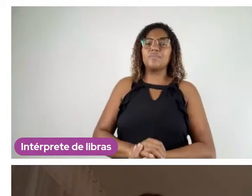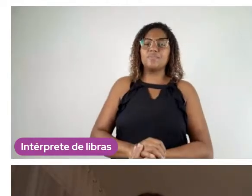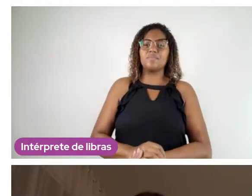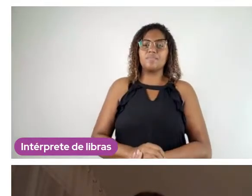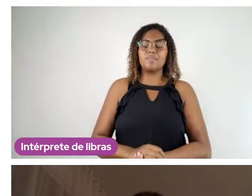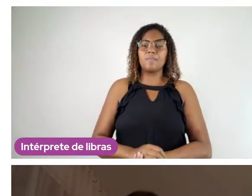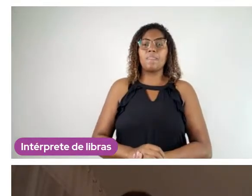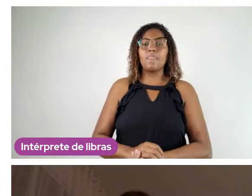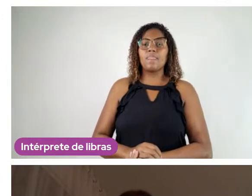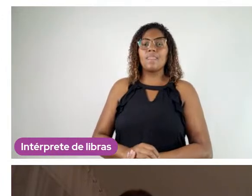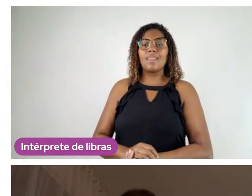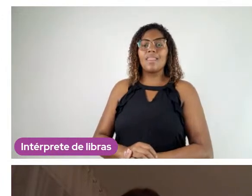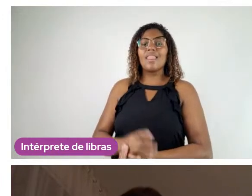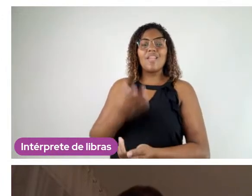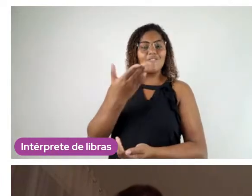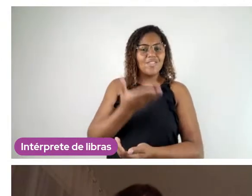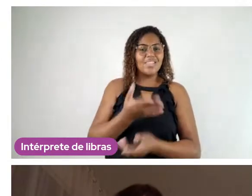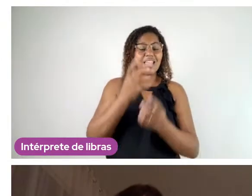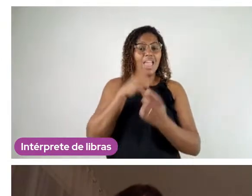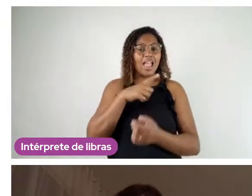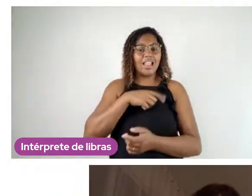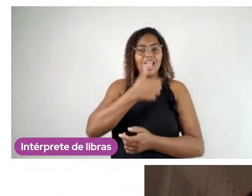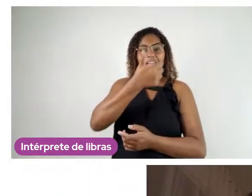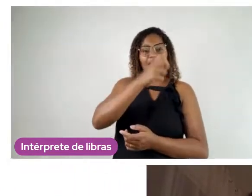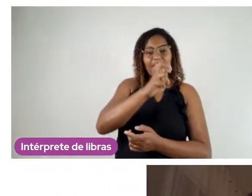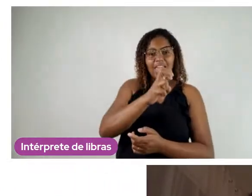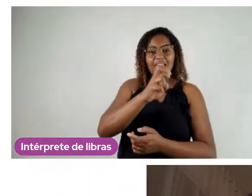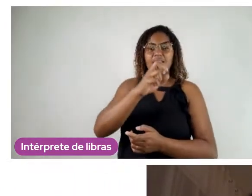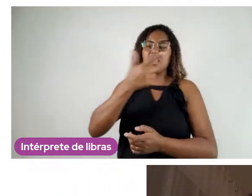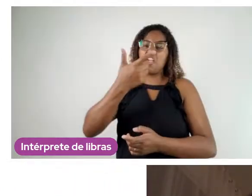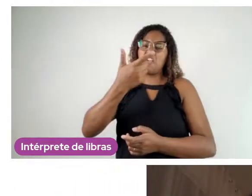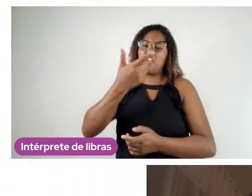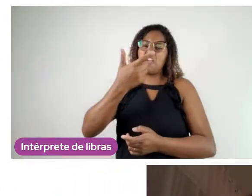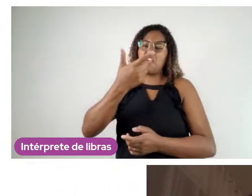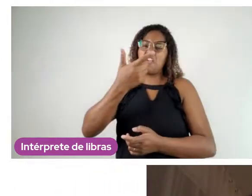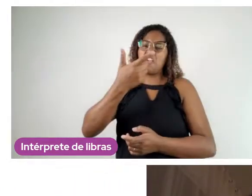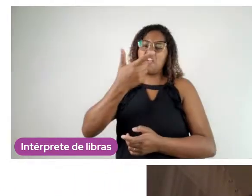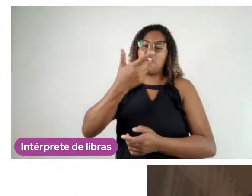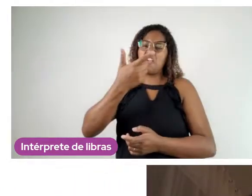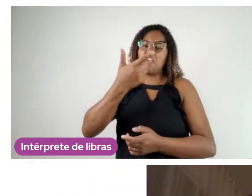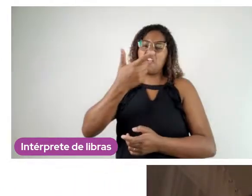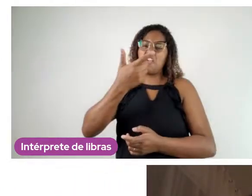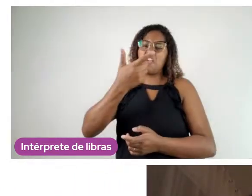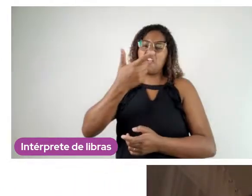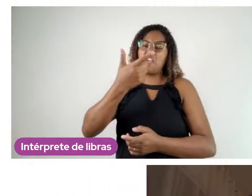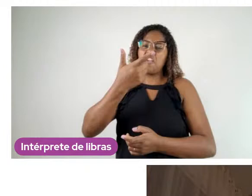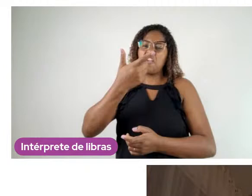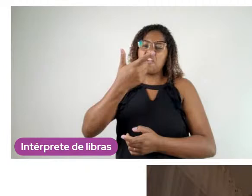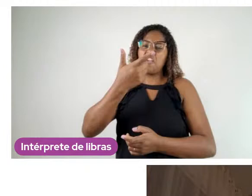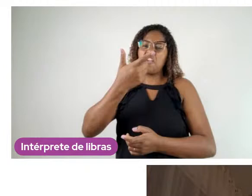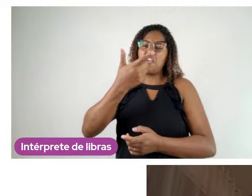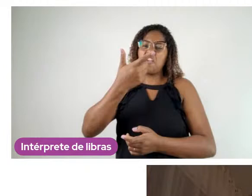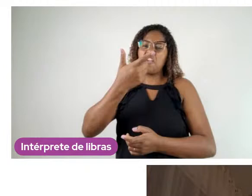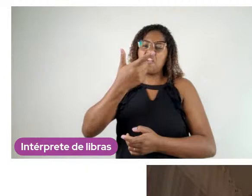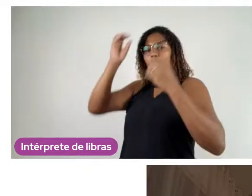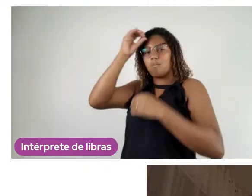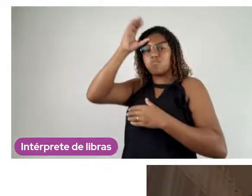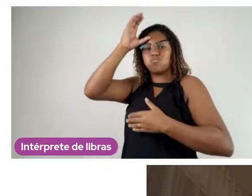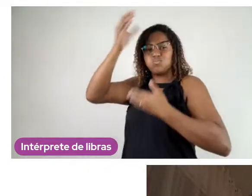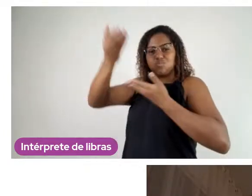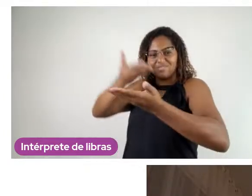Noelle, tenéis entre 15 y 20 minutos de presentación. Gracias por compartir su conocimiento conosco,